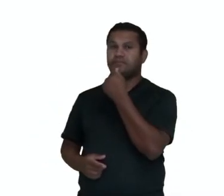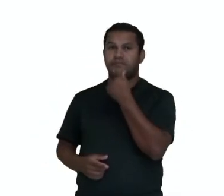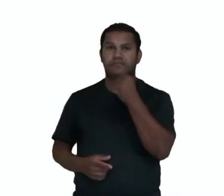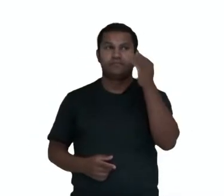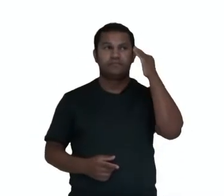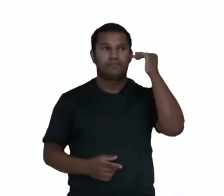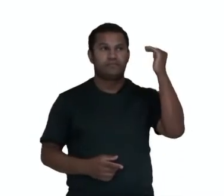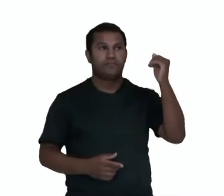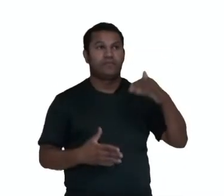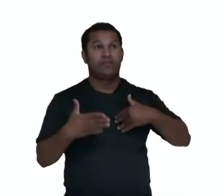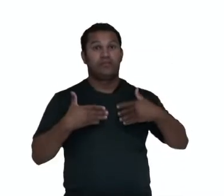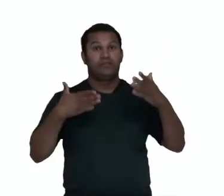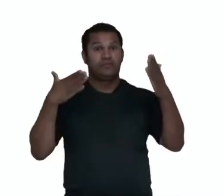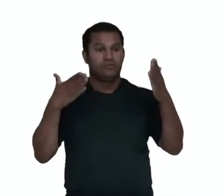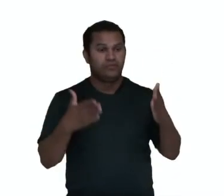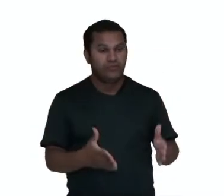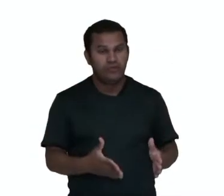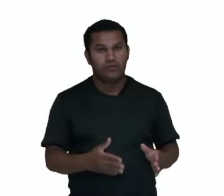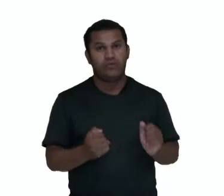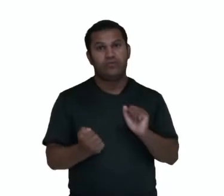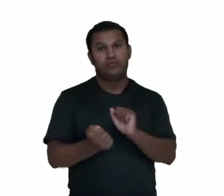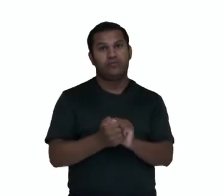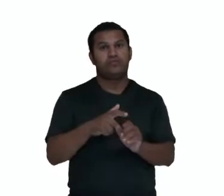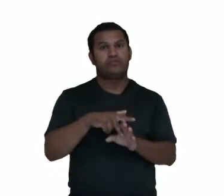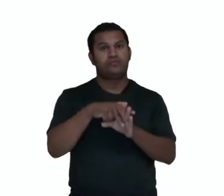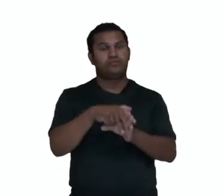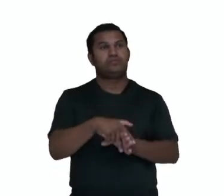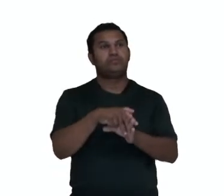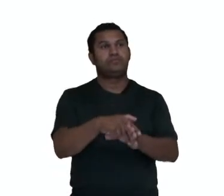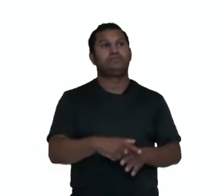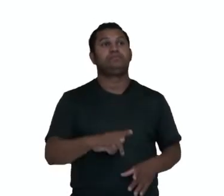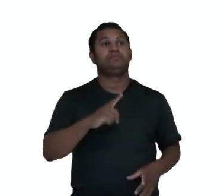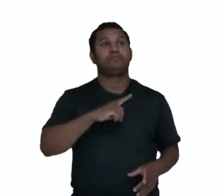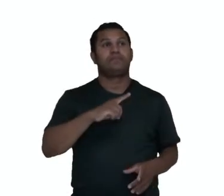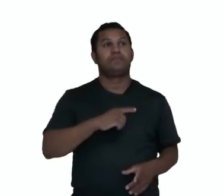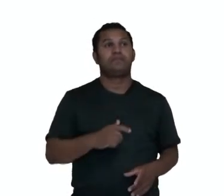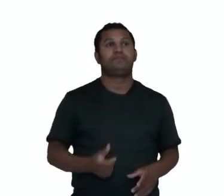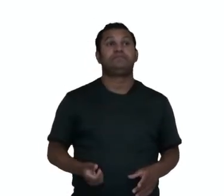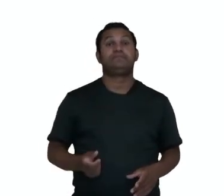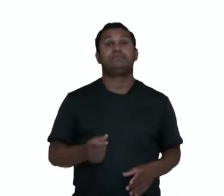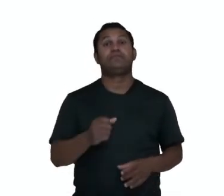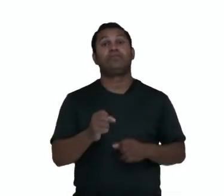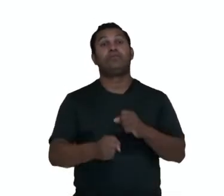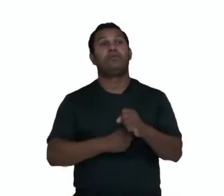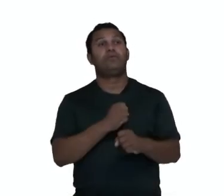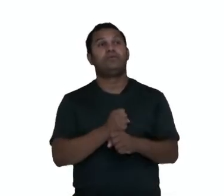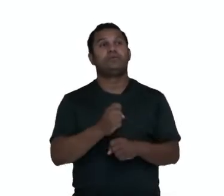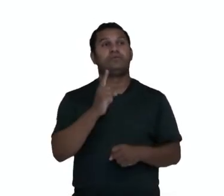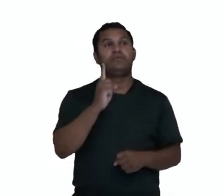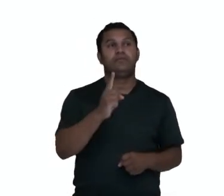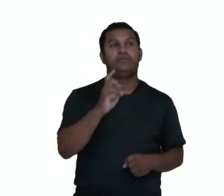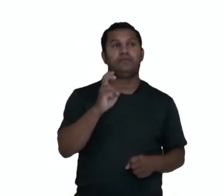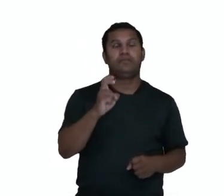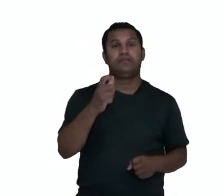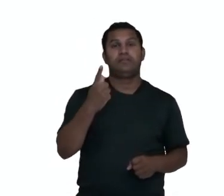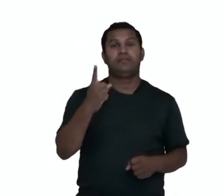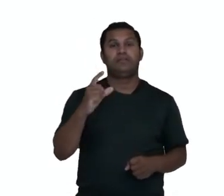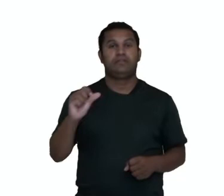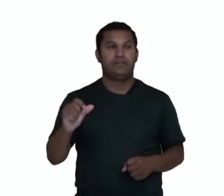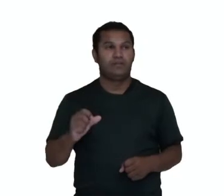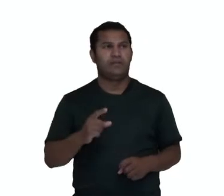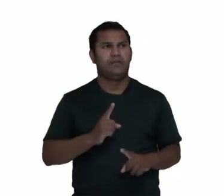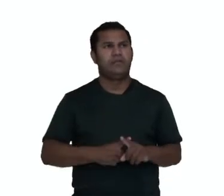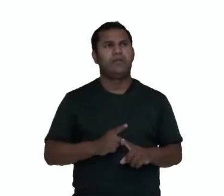soldados, ali alguns cavalos e cerca de 14 canhões. Então, o que explica a vitória dos espanhóis sobre os